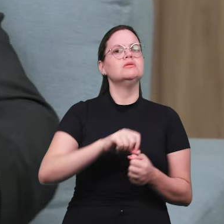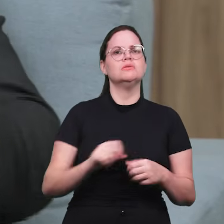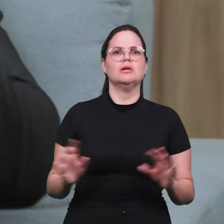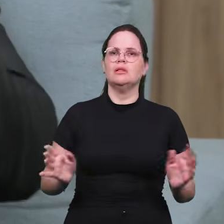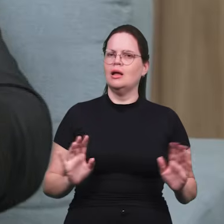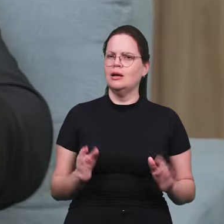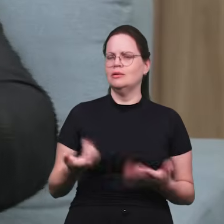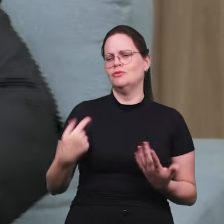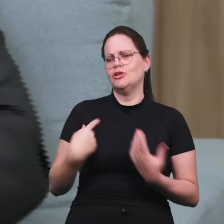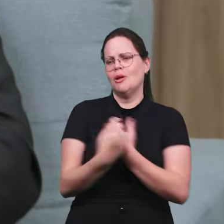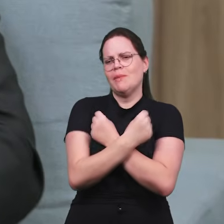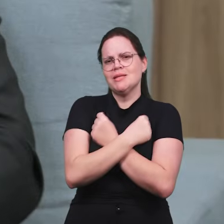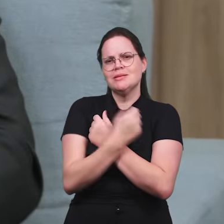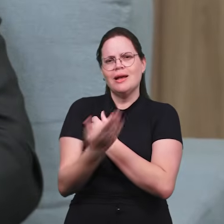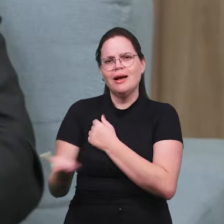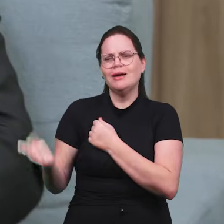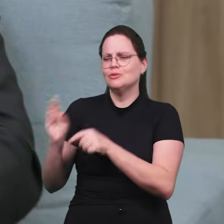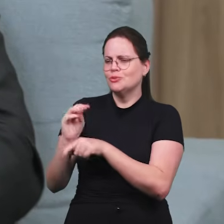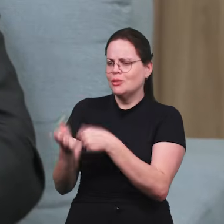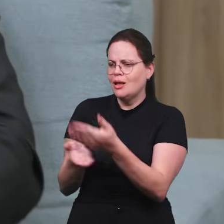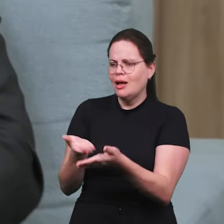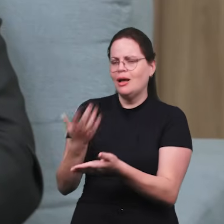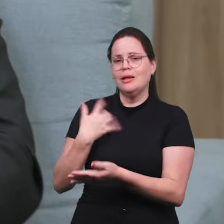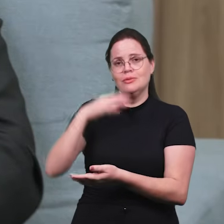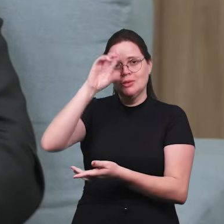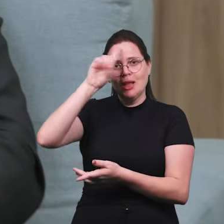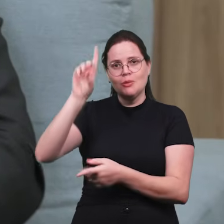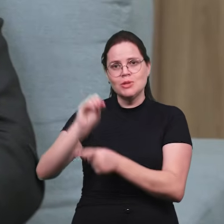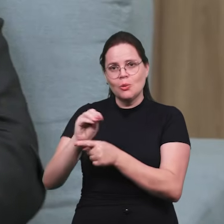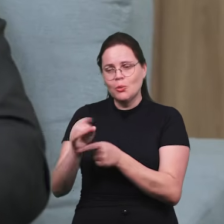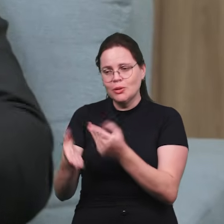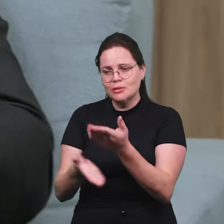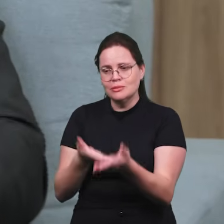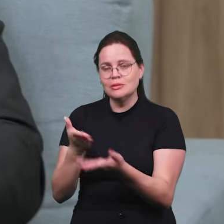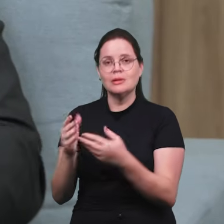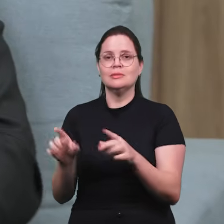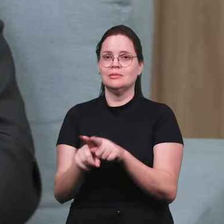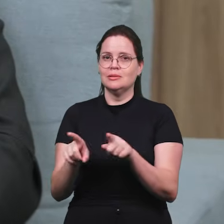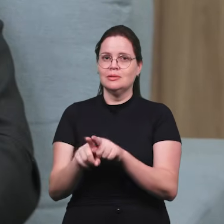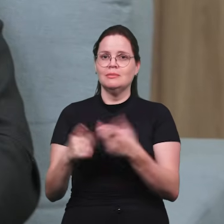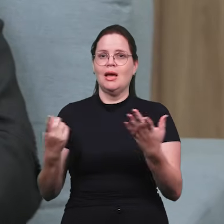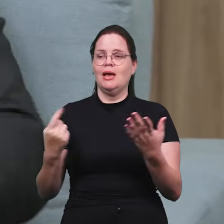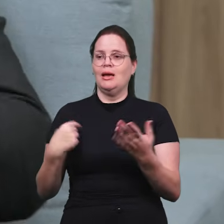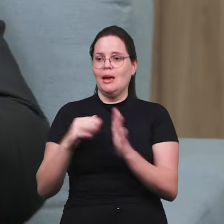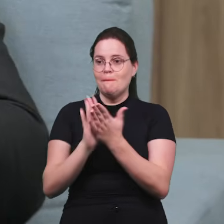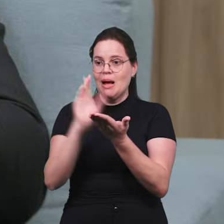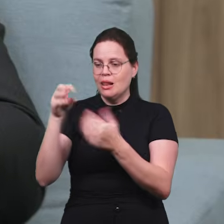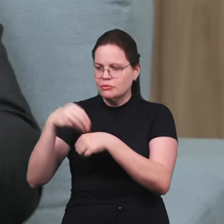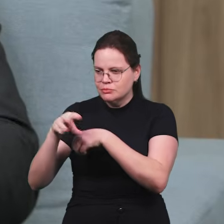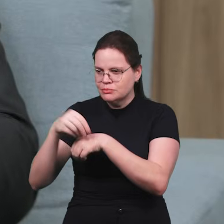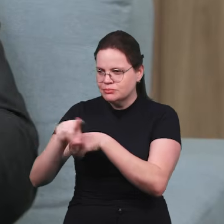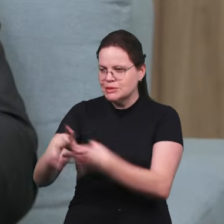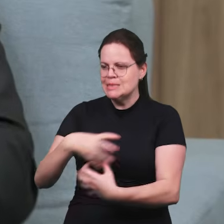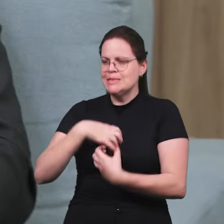ele? Não, ele foi abraçado aqui pela igreja, o Senhor está cuidando dele, a palavra, né, abraçou ele teve uma